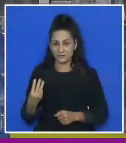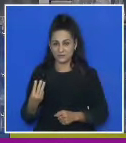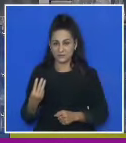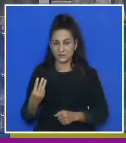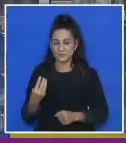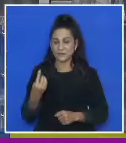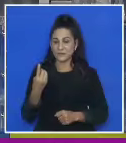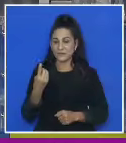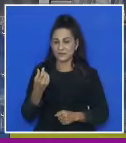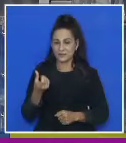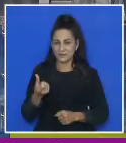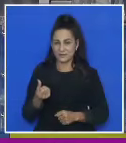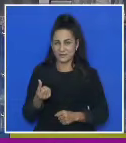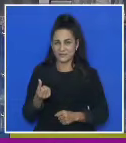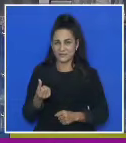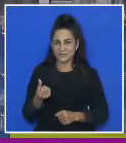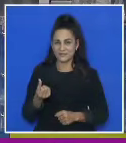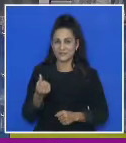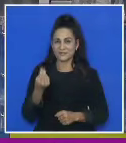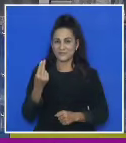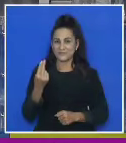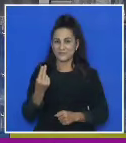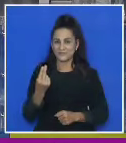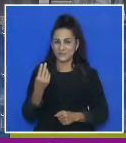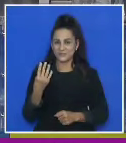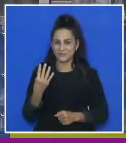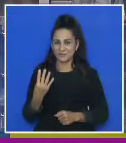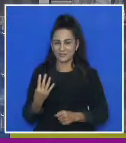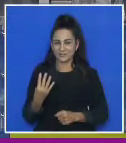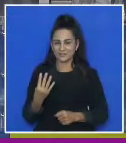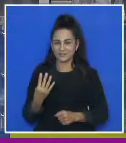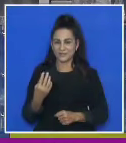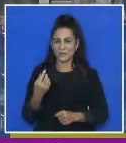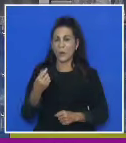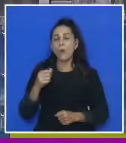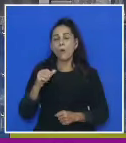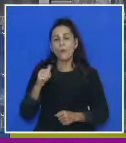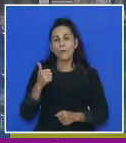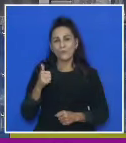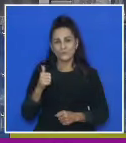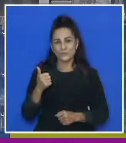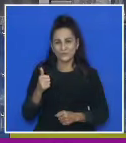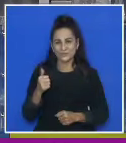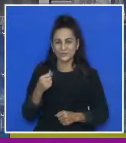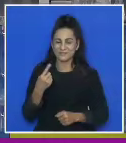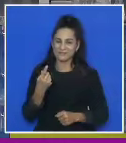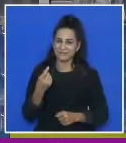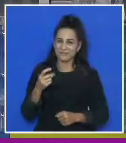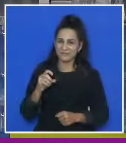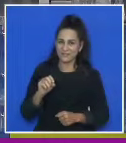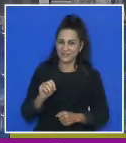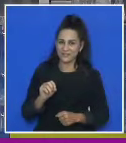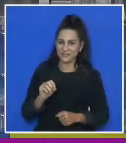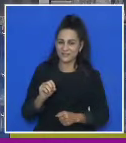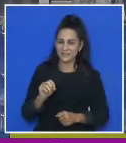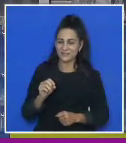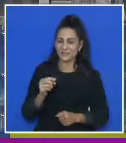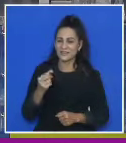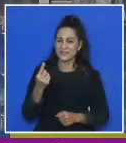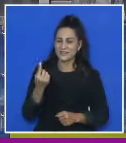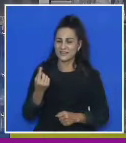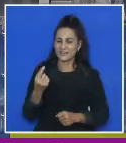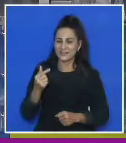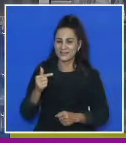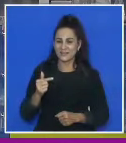13, 16, 24, 11, 10,